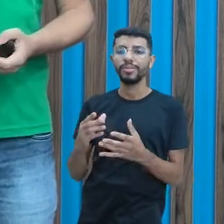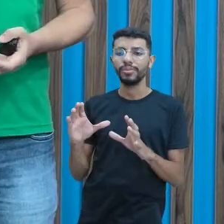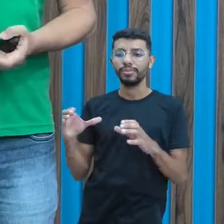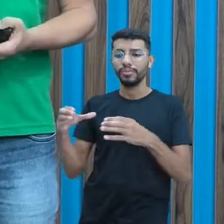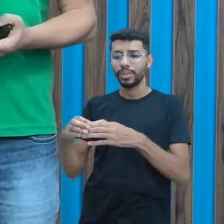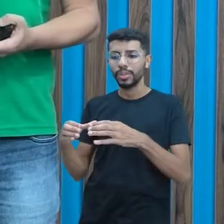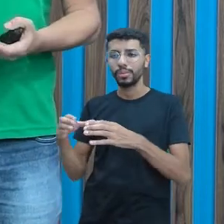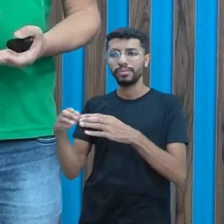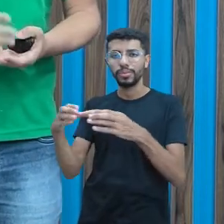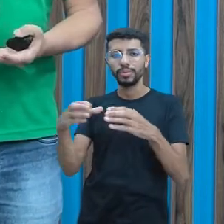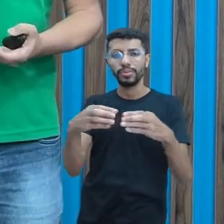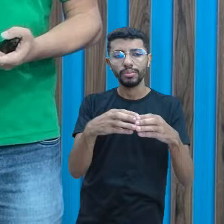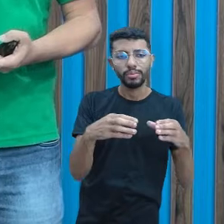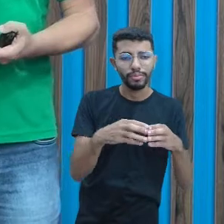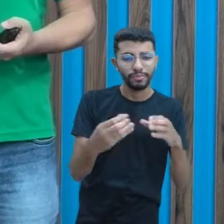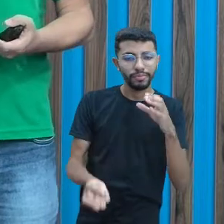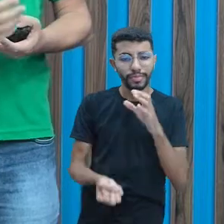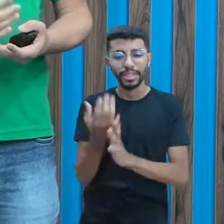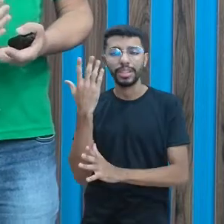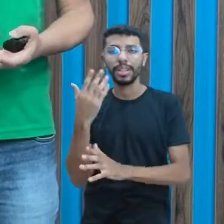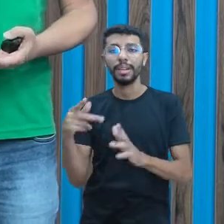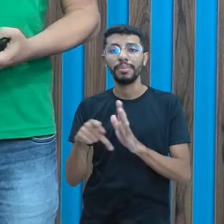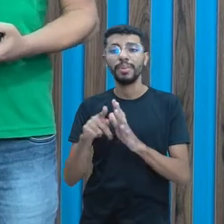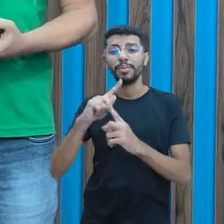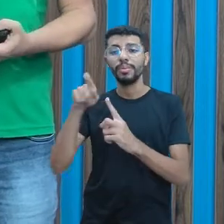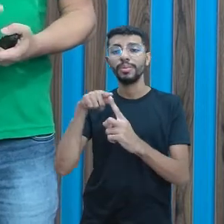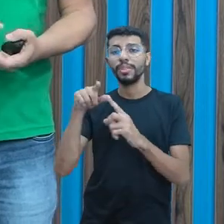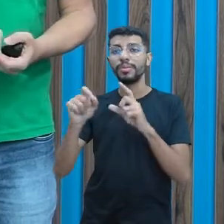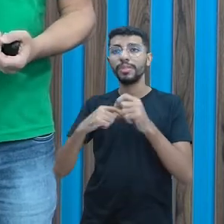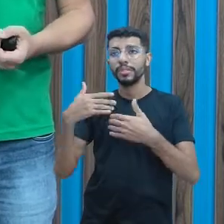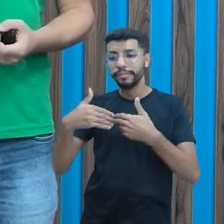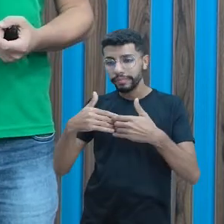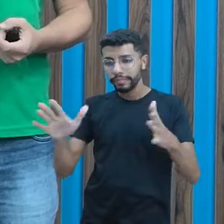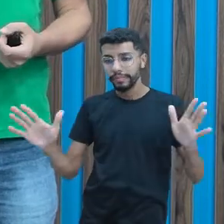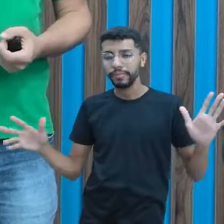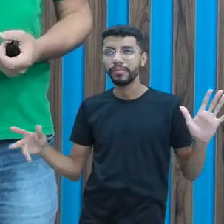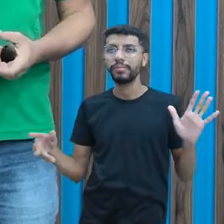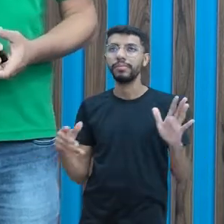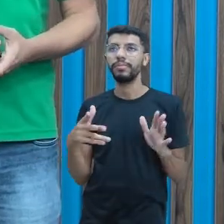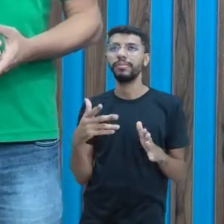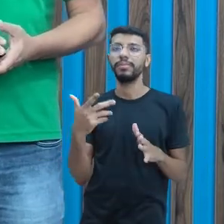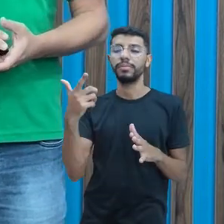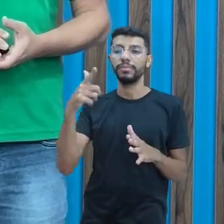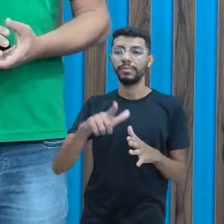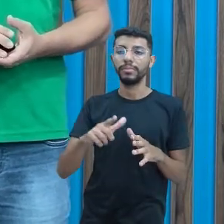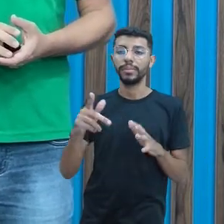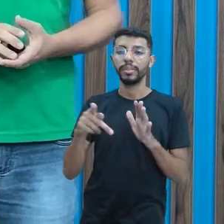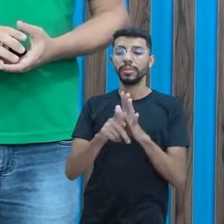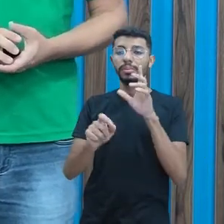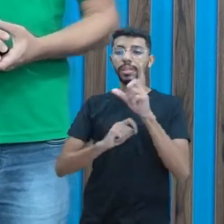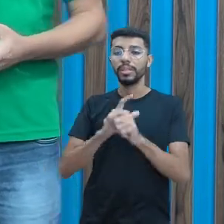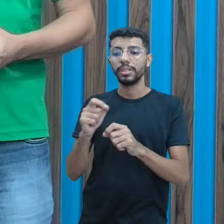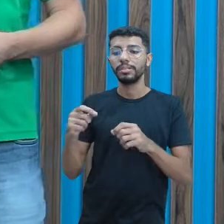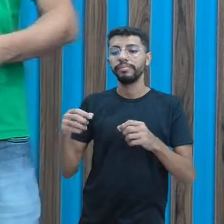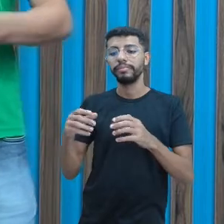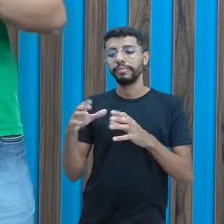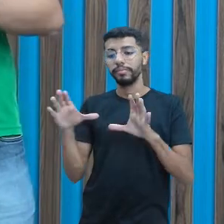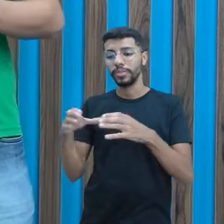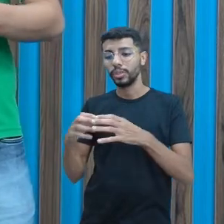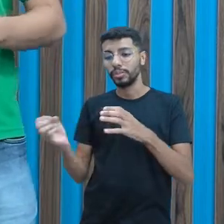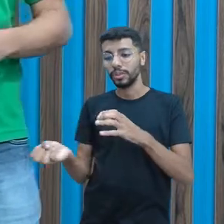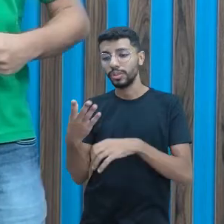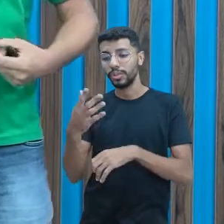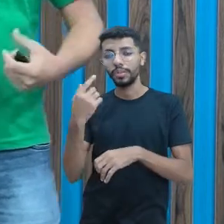Brasil, que foi fundado justamente nesse processo, né, de reabertura e de construção de novos partidos.